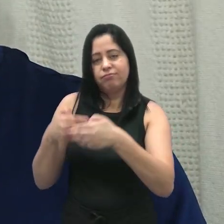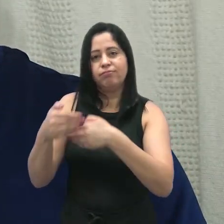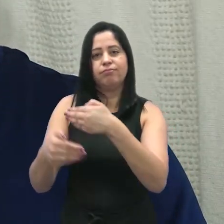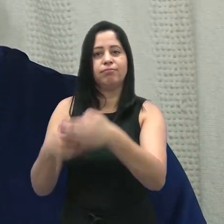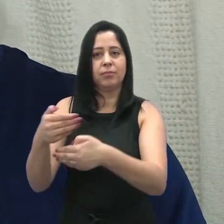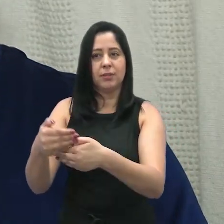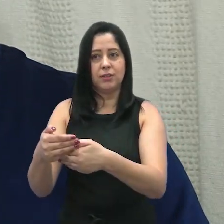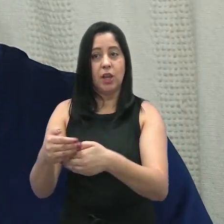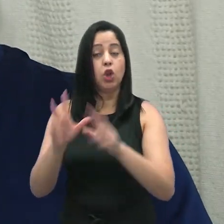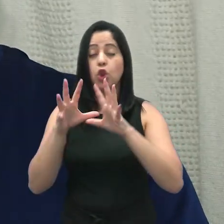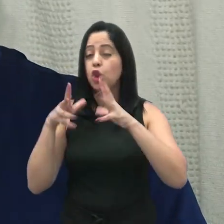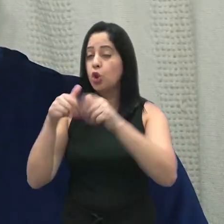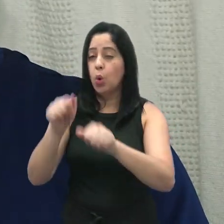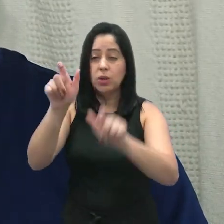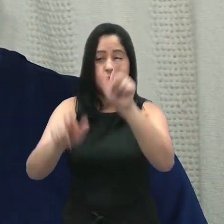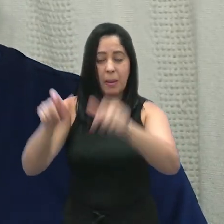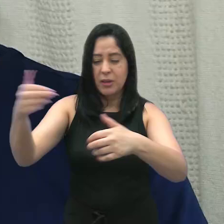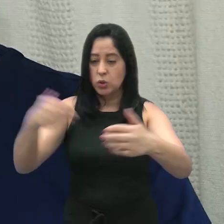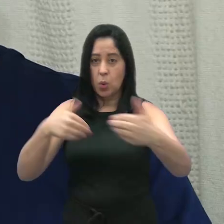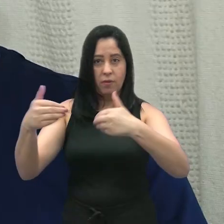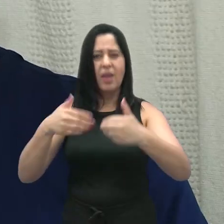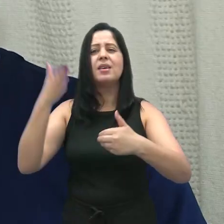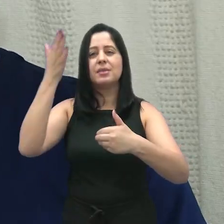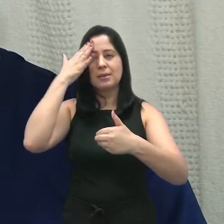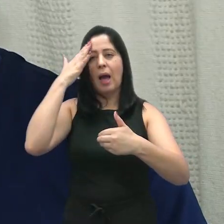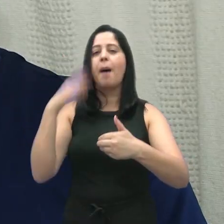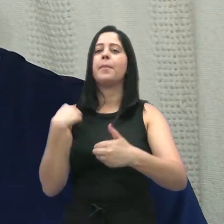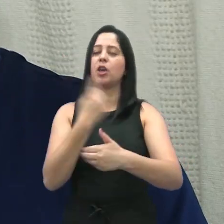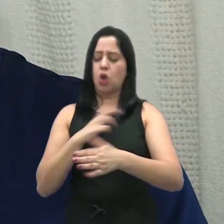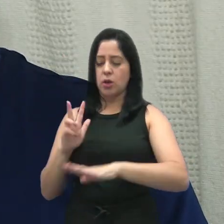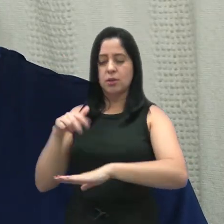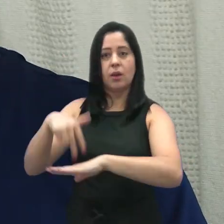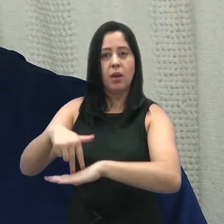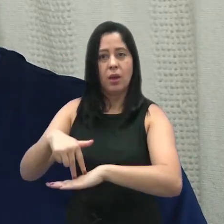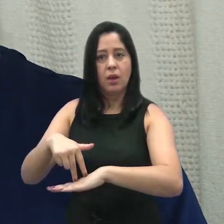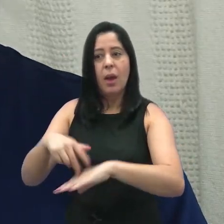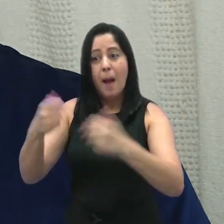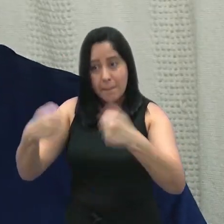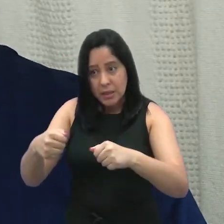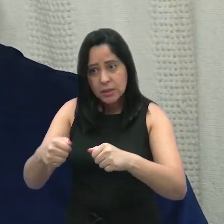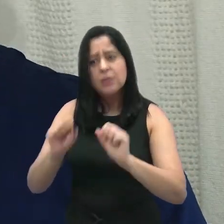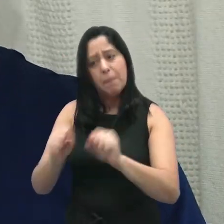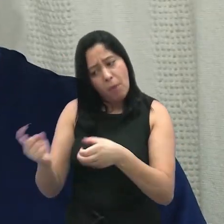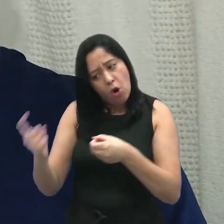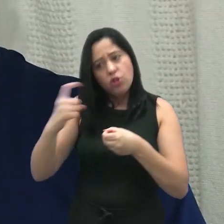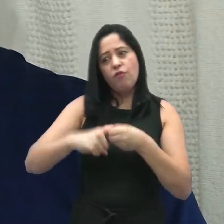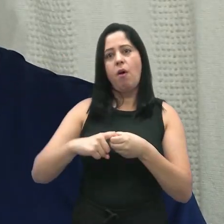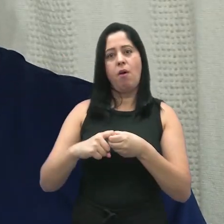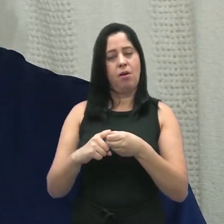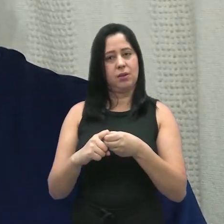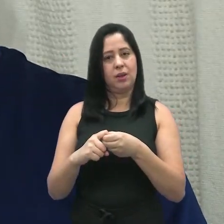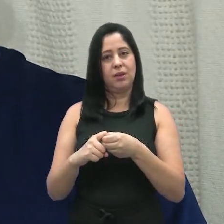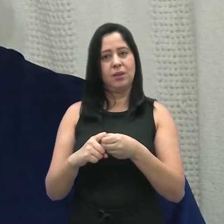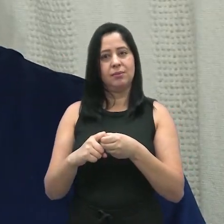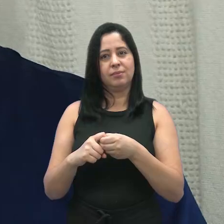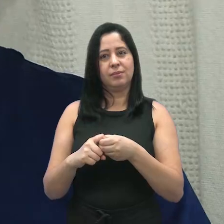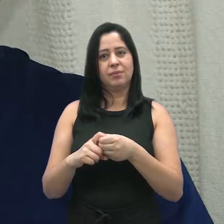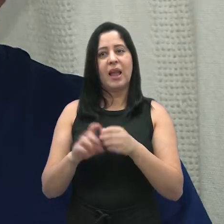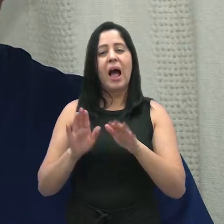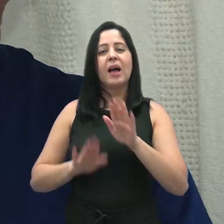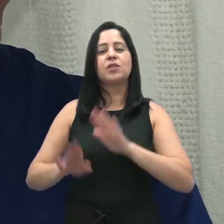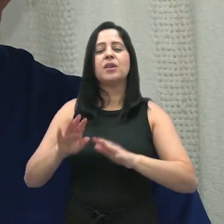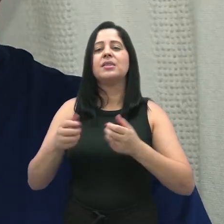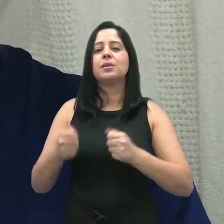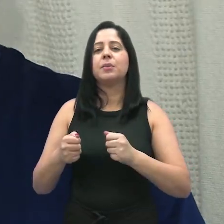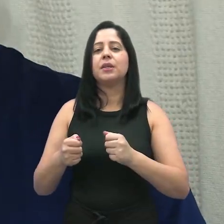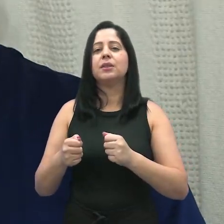processo. E todos que passam por aqui sabem que a gente está aqui. Precisou? Pode voltar de novo. Às vezes você precisa se